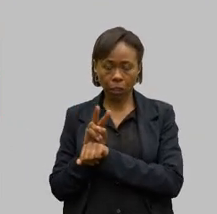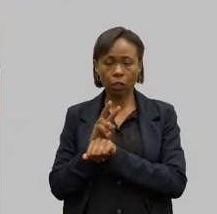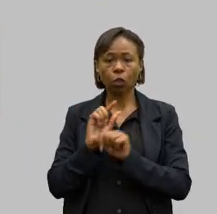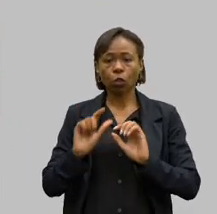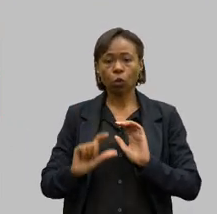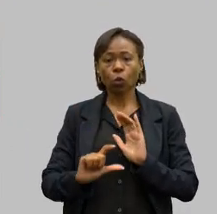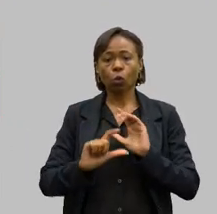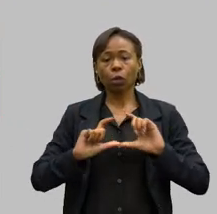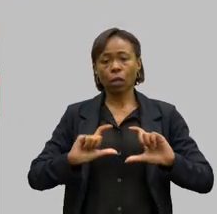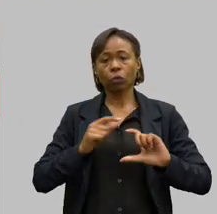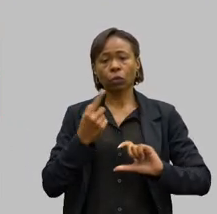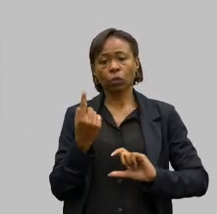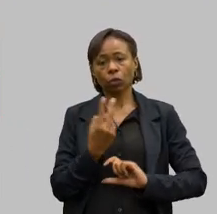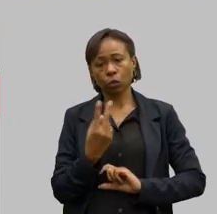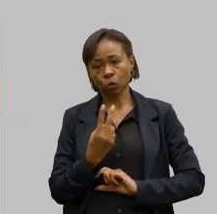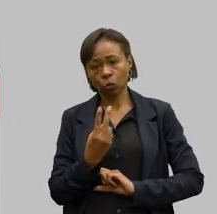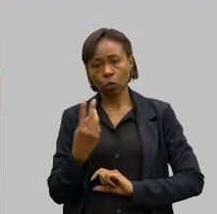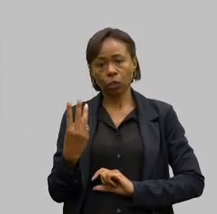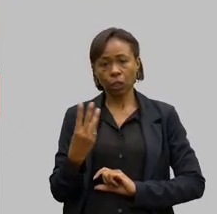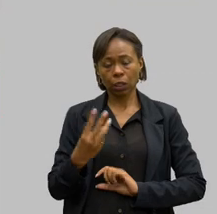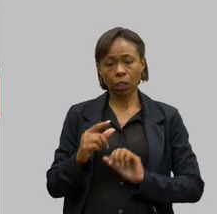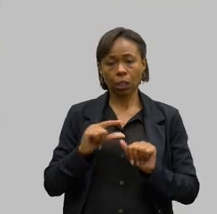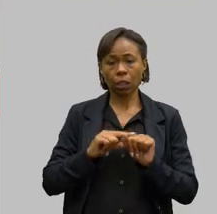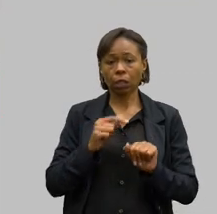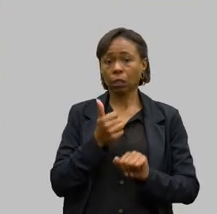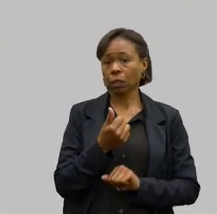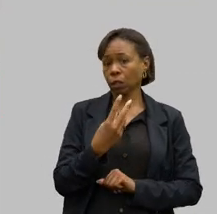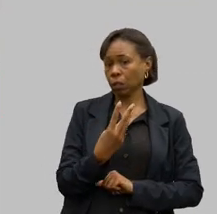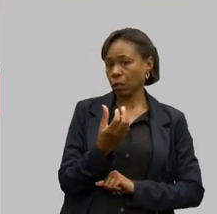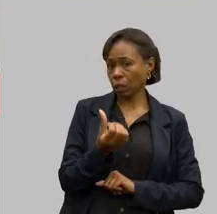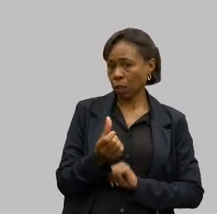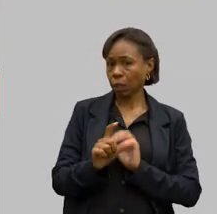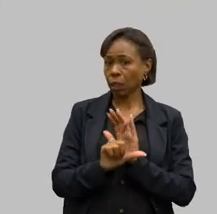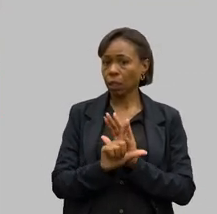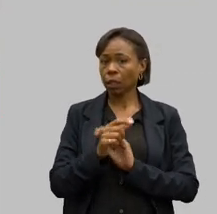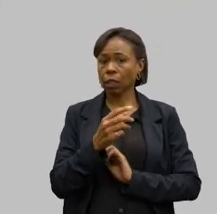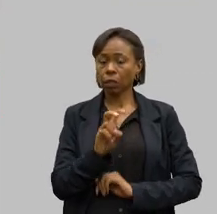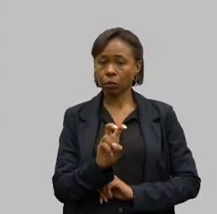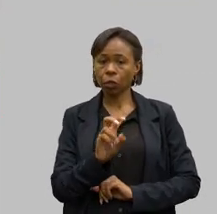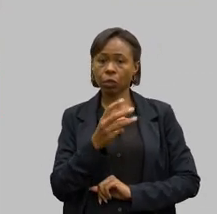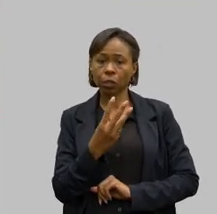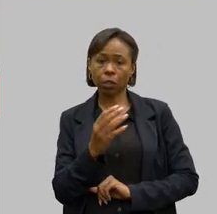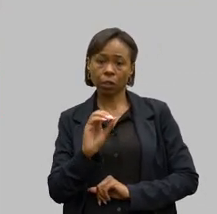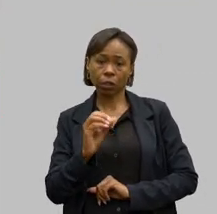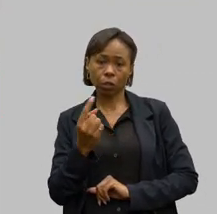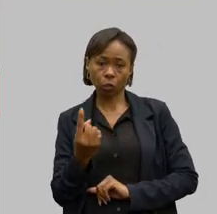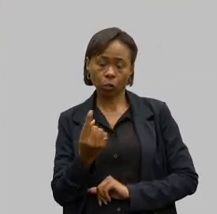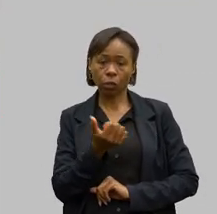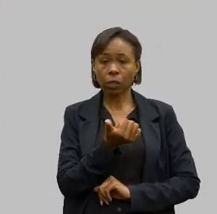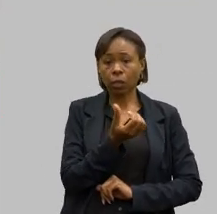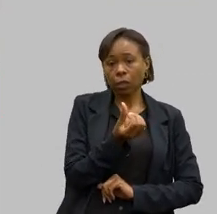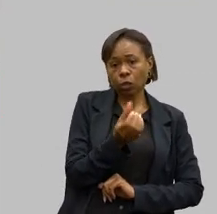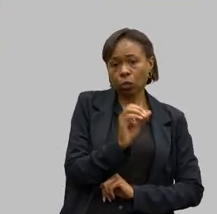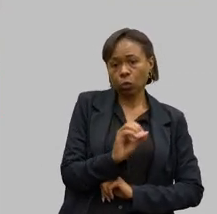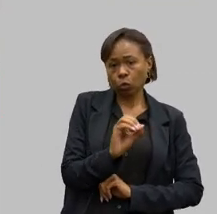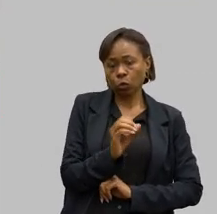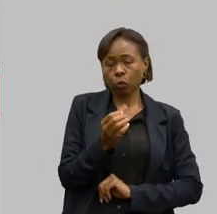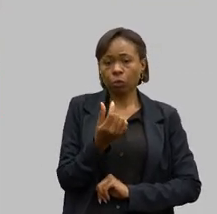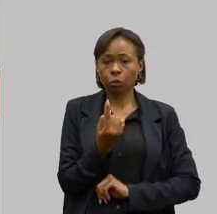segundo e terceiro do artigo 136 da lei 5.301 de 16 de outubro de 1969.